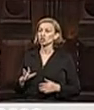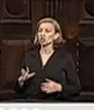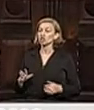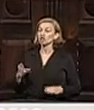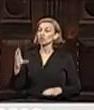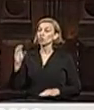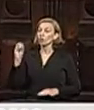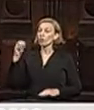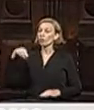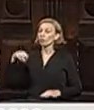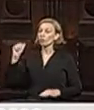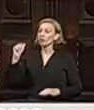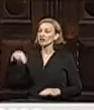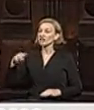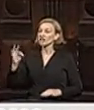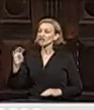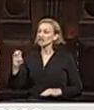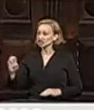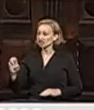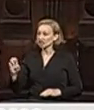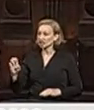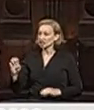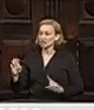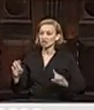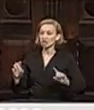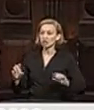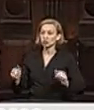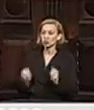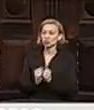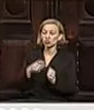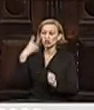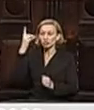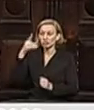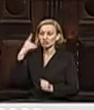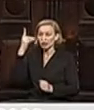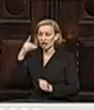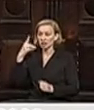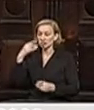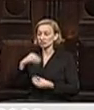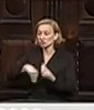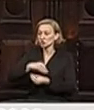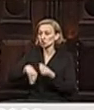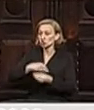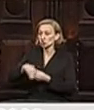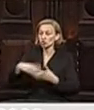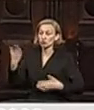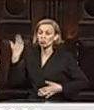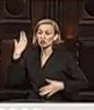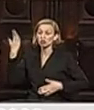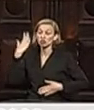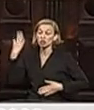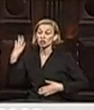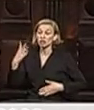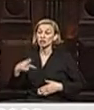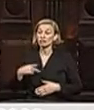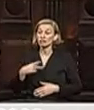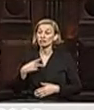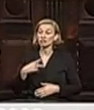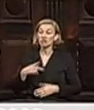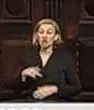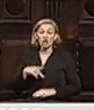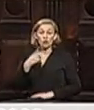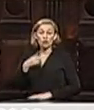crime organizado do Rio de Janeiro. Senhoras e senhores deputados, essa declaração foi dada, repito,